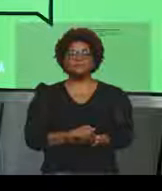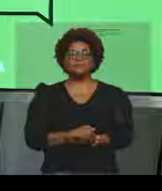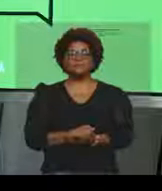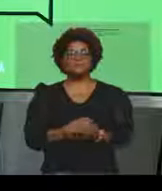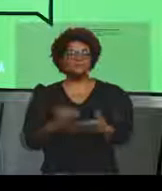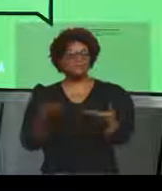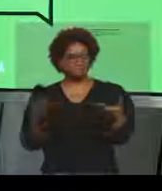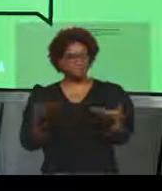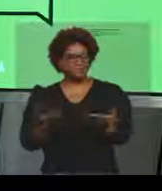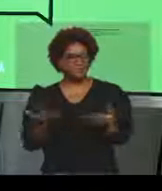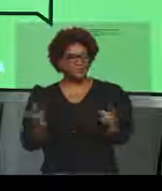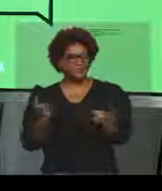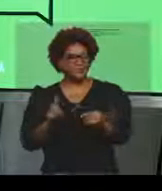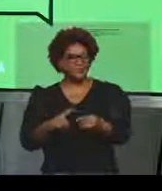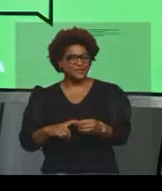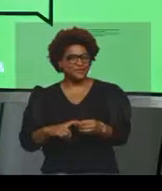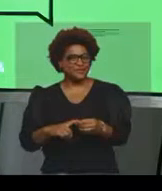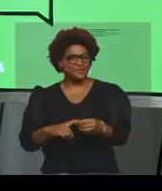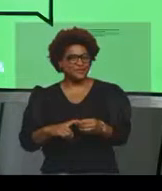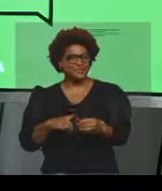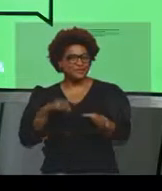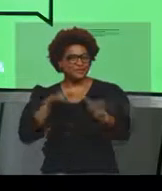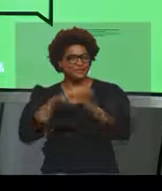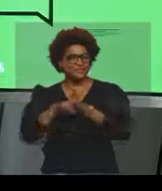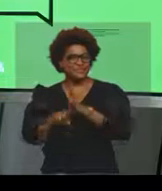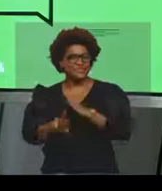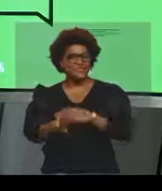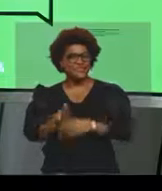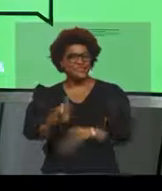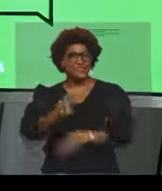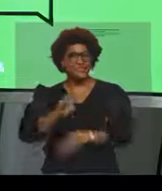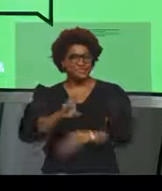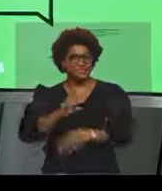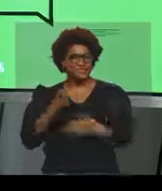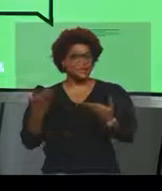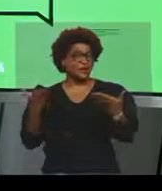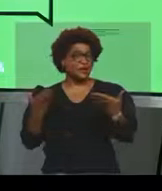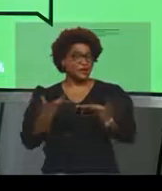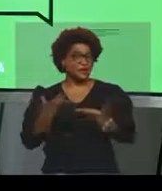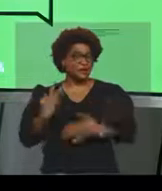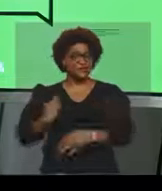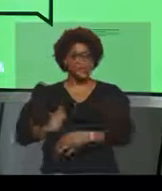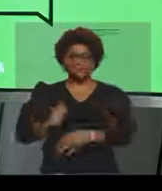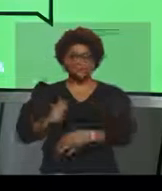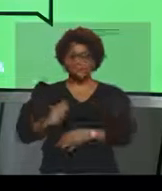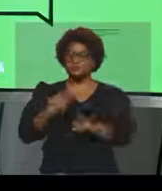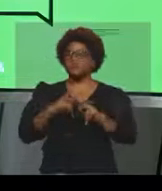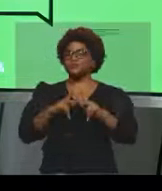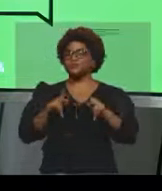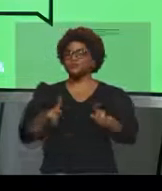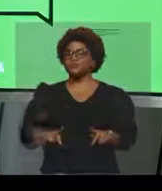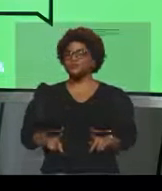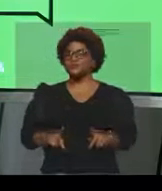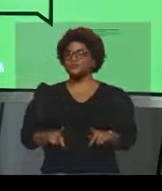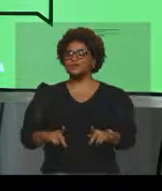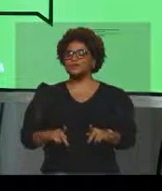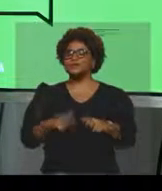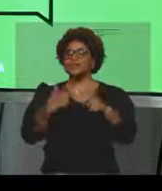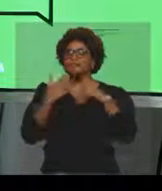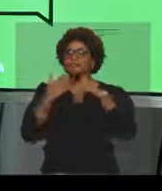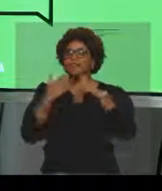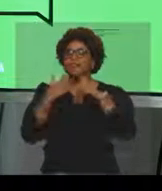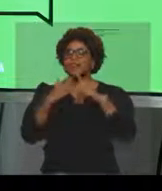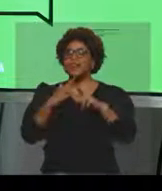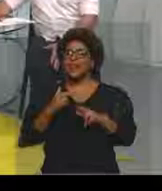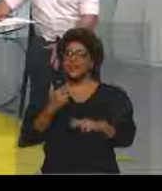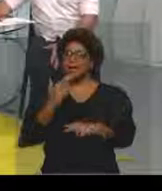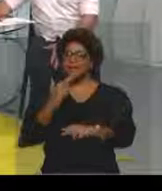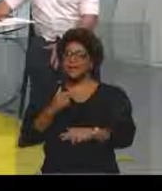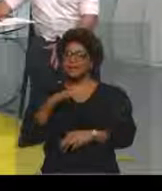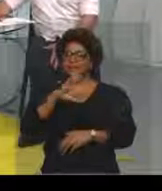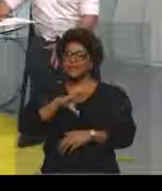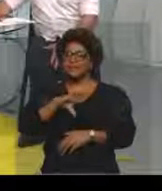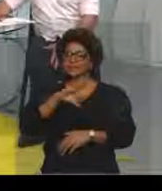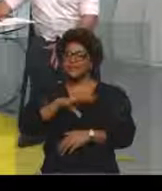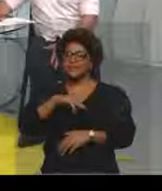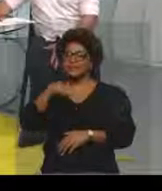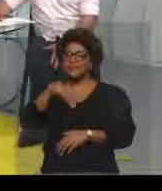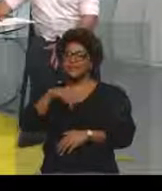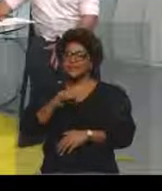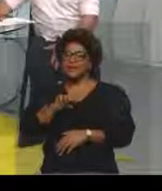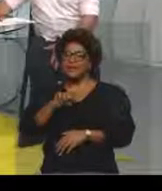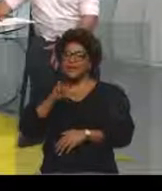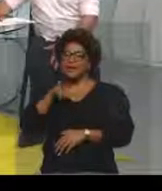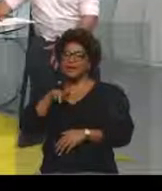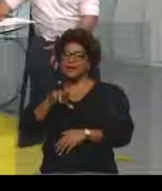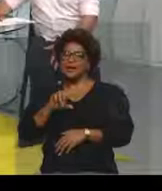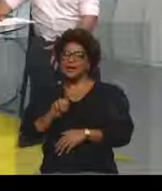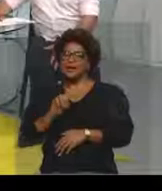Estamos de volta ao nosso Tira Dúvidas, que conta agora com a participação dos professores de língua portuguesa, o Magno Andrade e a